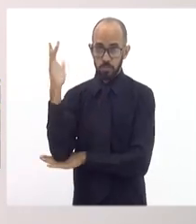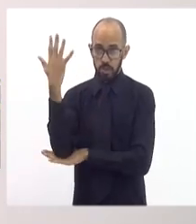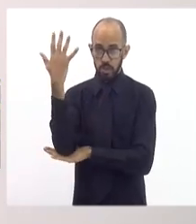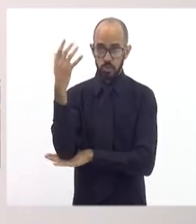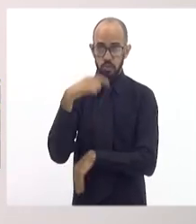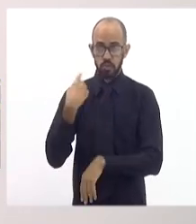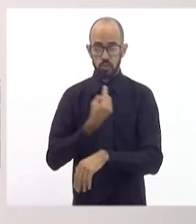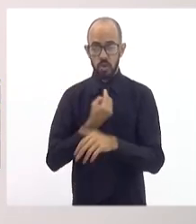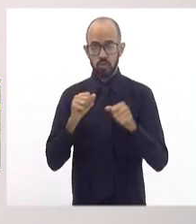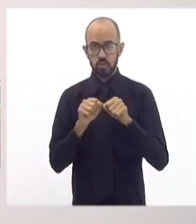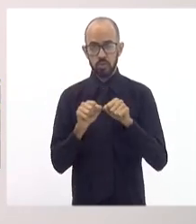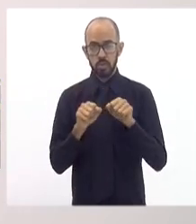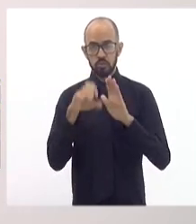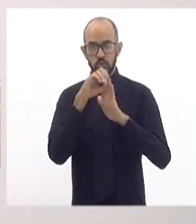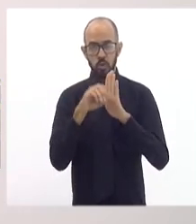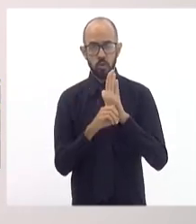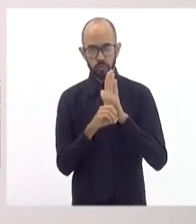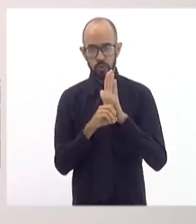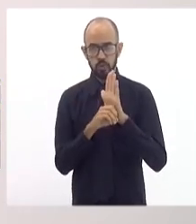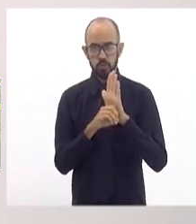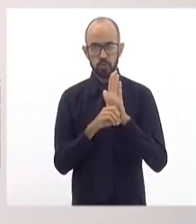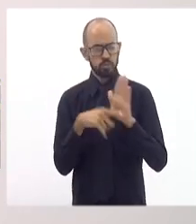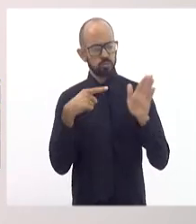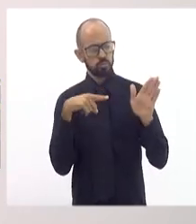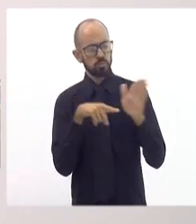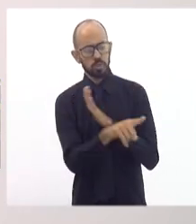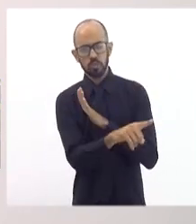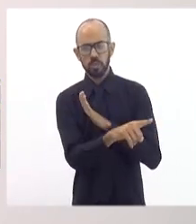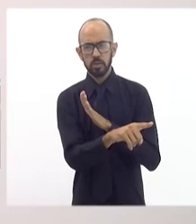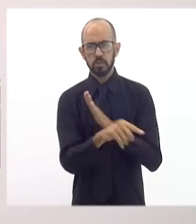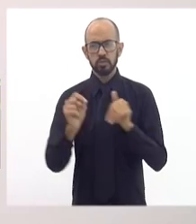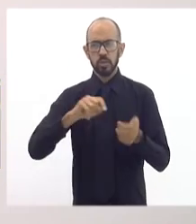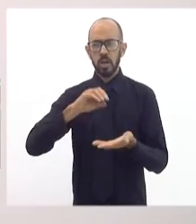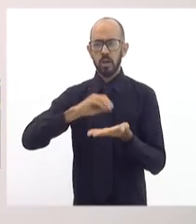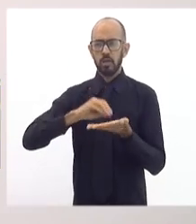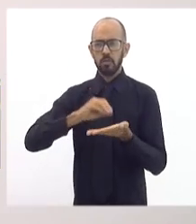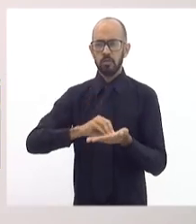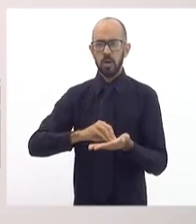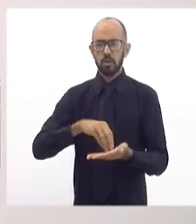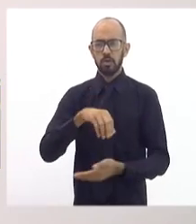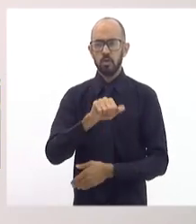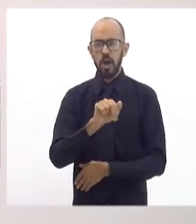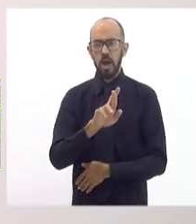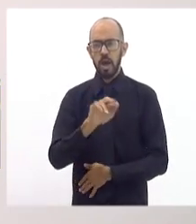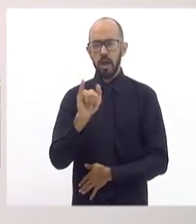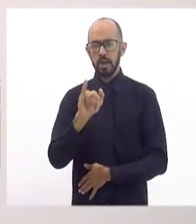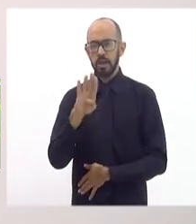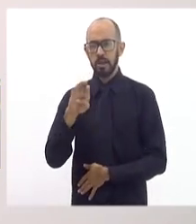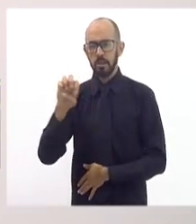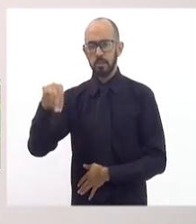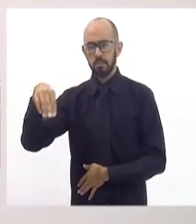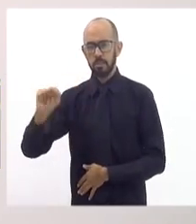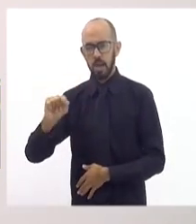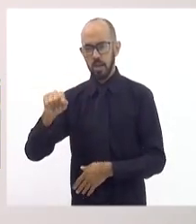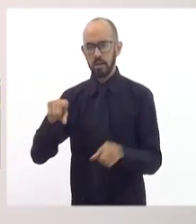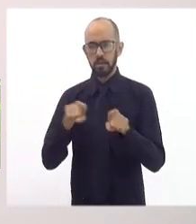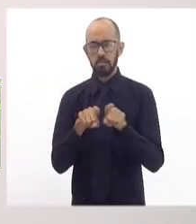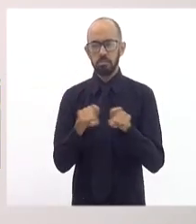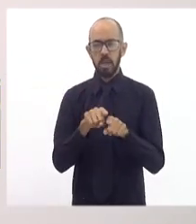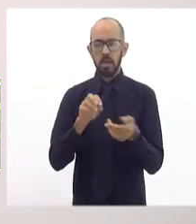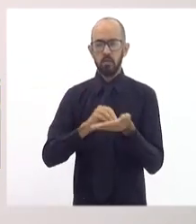algumas ofícios questionando a falta do é rima e também a falta de audiências